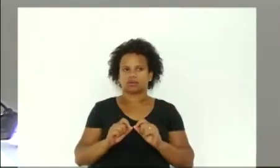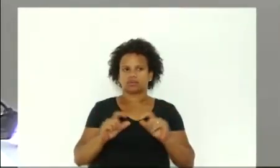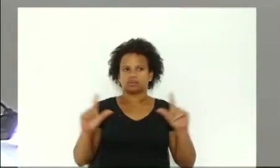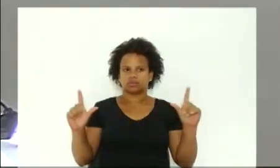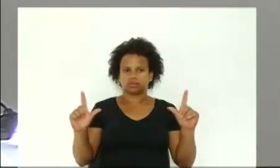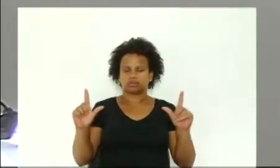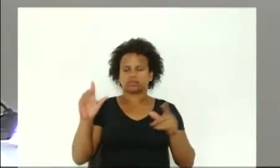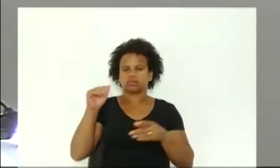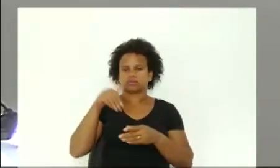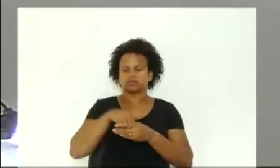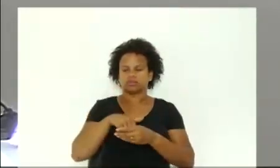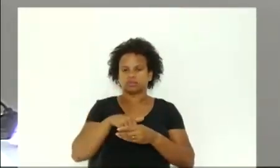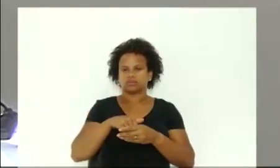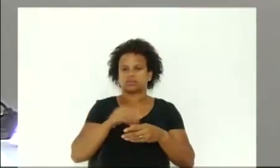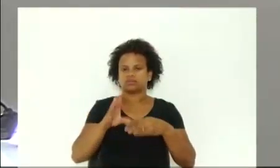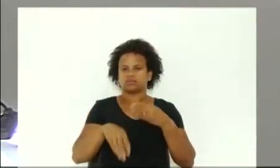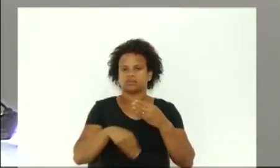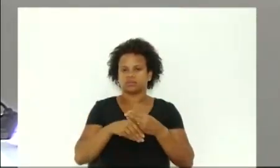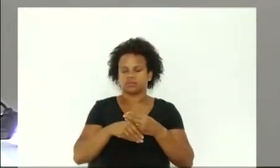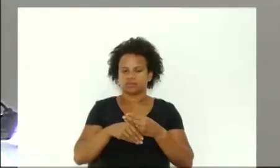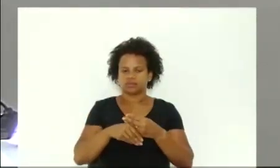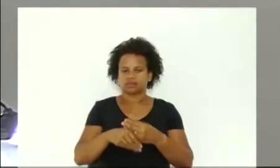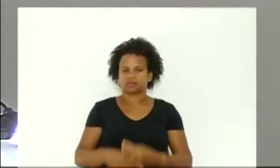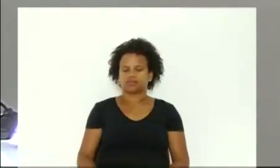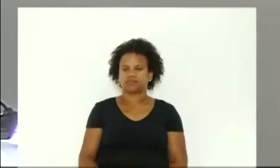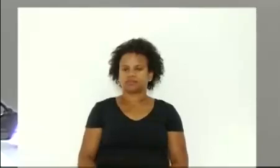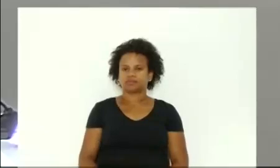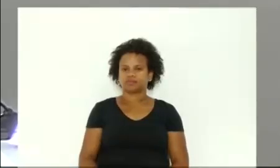e colocar em votação a emenda.